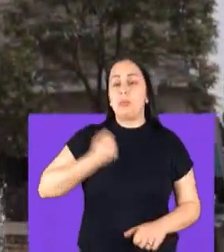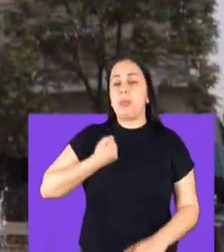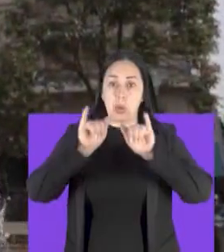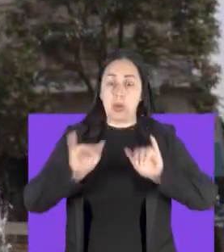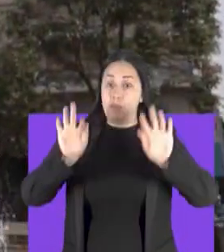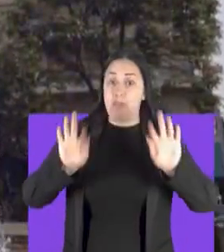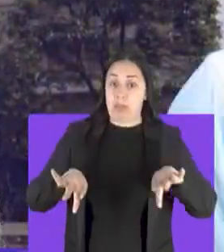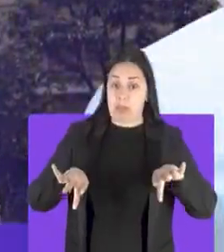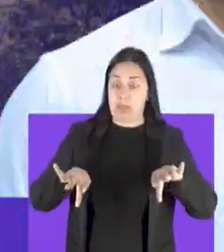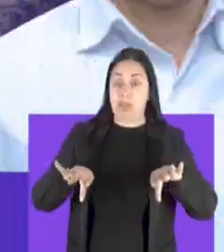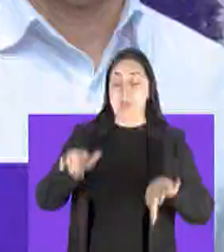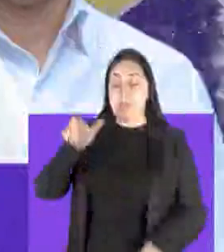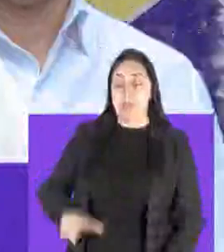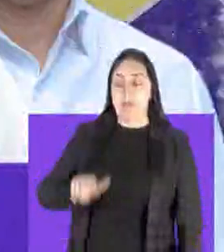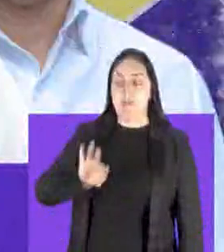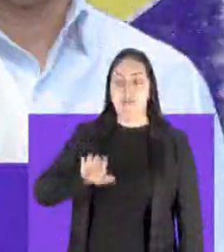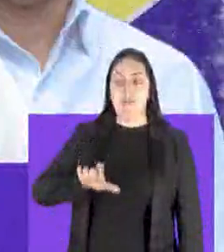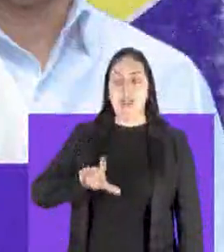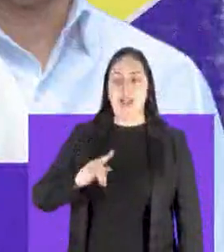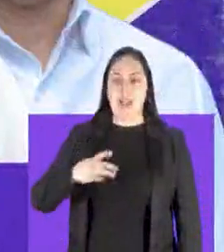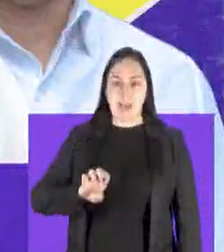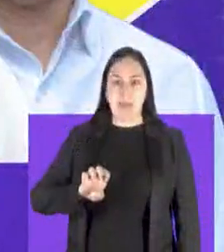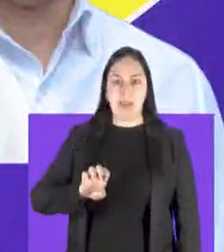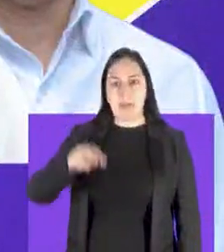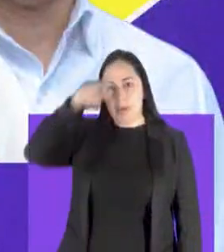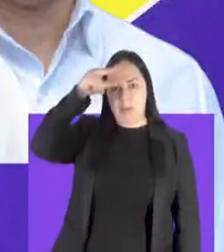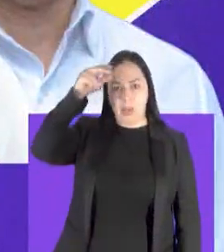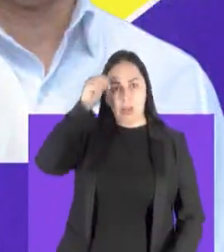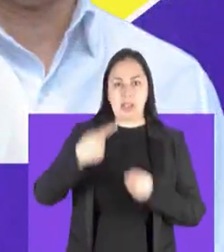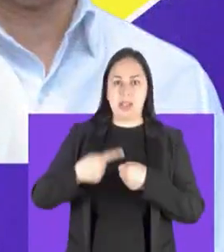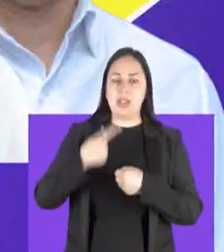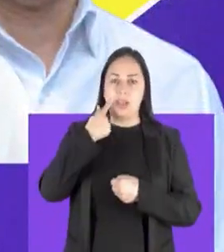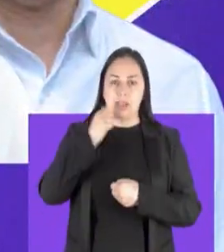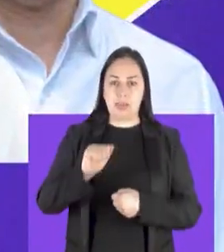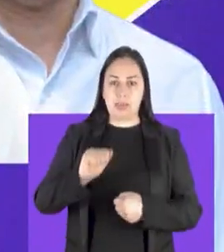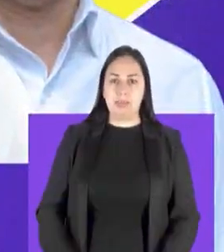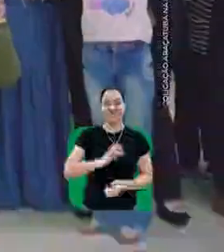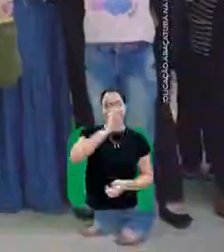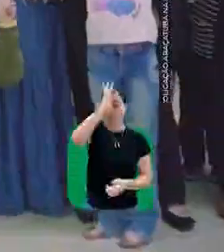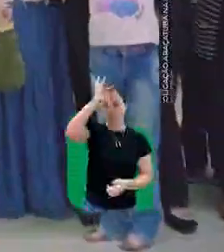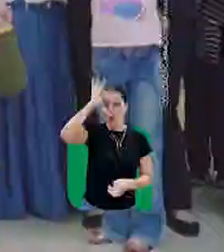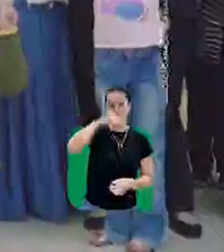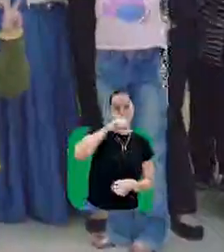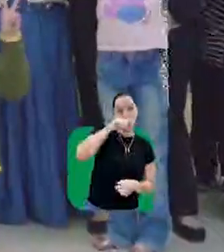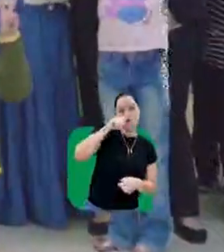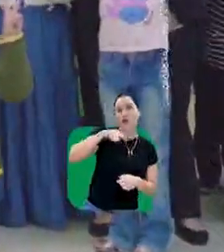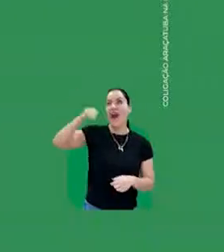é termina aqui o programa Dr Felipe forn prito de